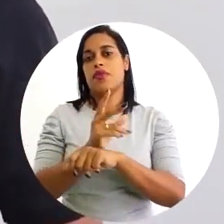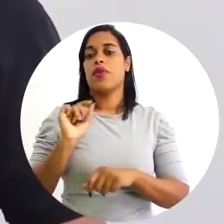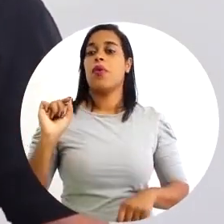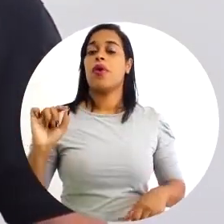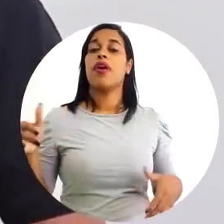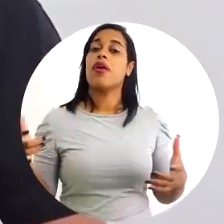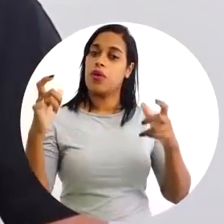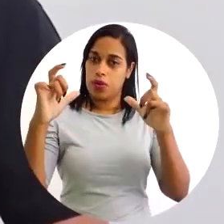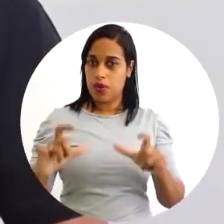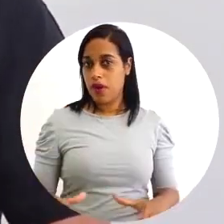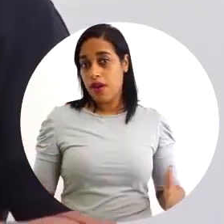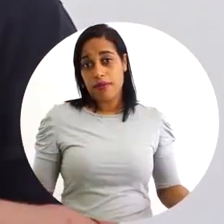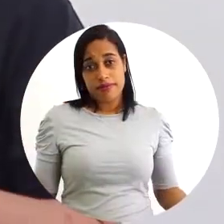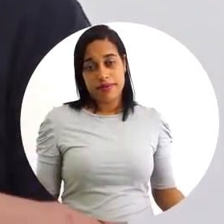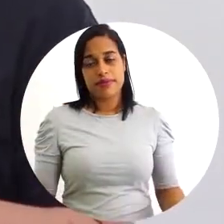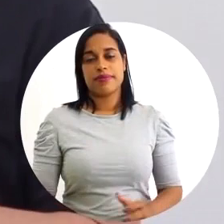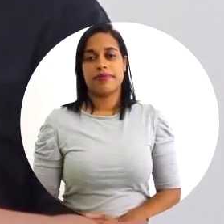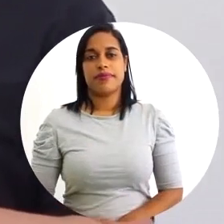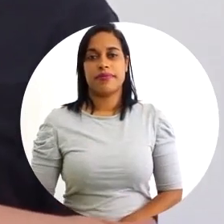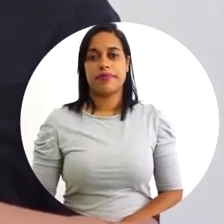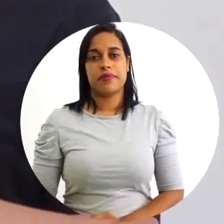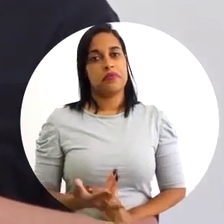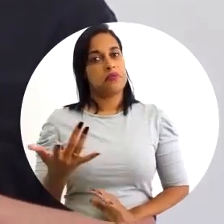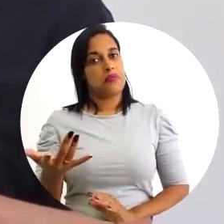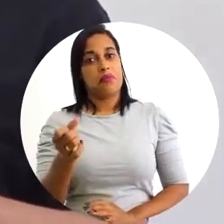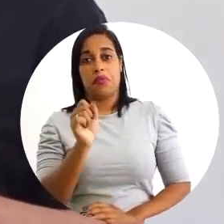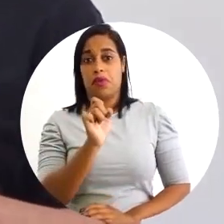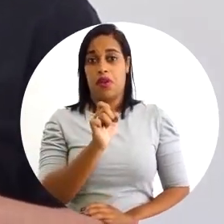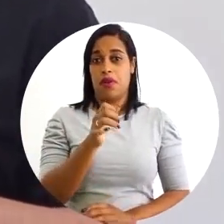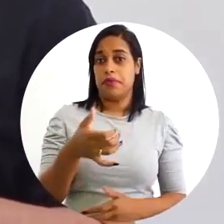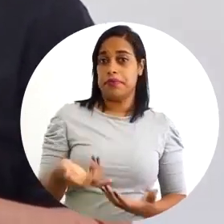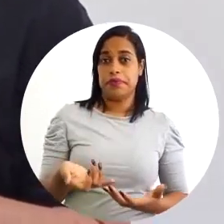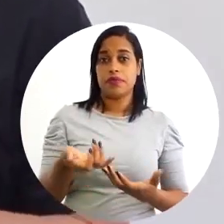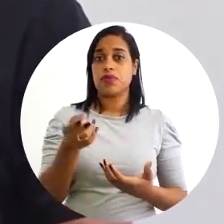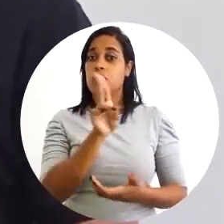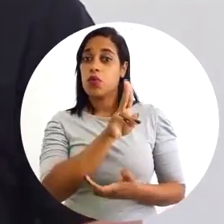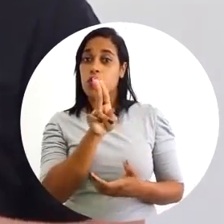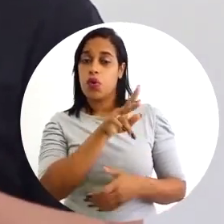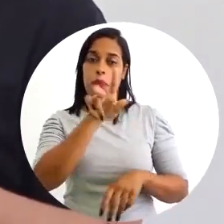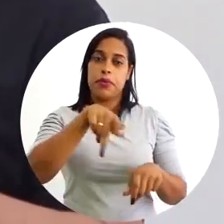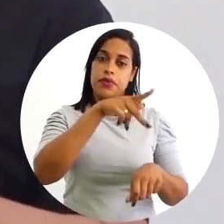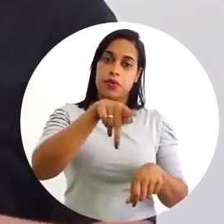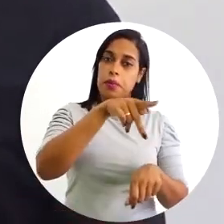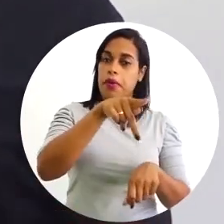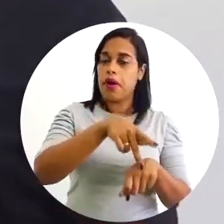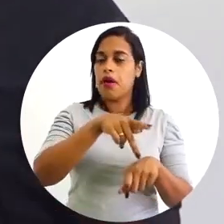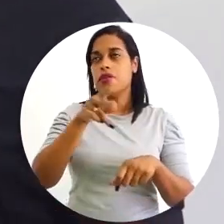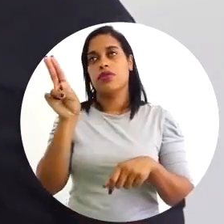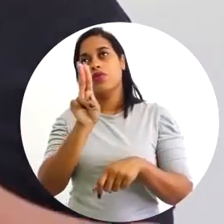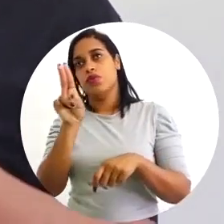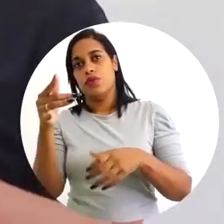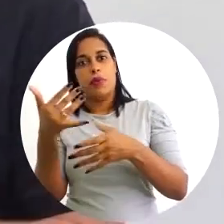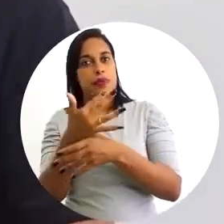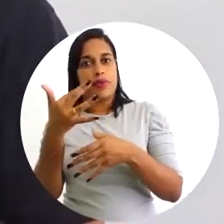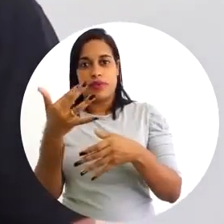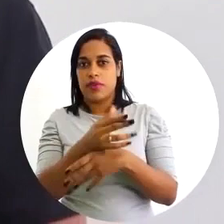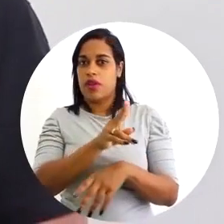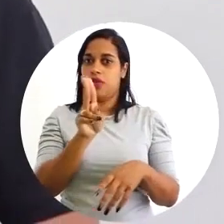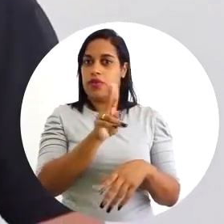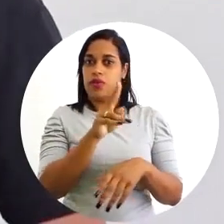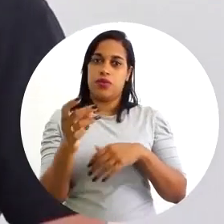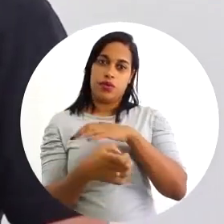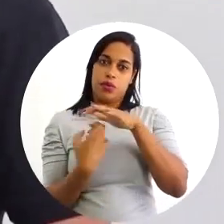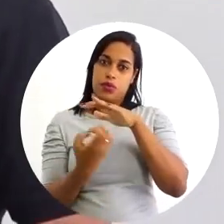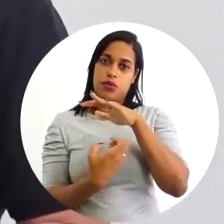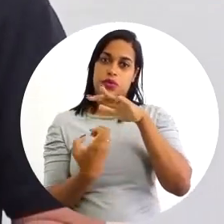no texto? Um lugar. Seja o nome de um país, o nome de uma cidade, o nome de uma